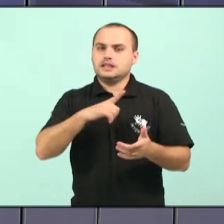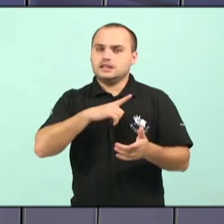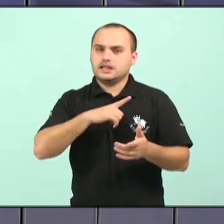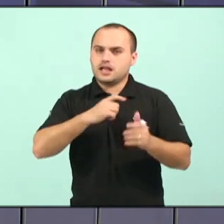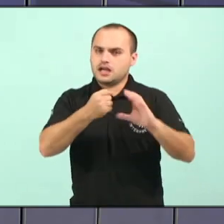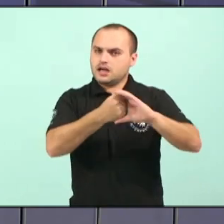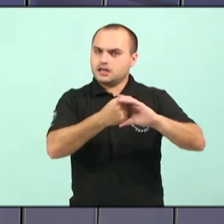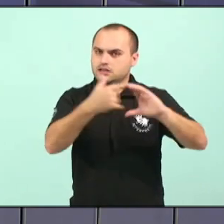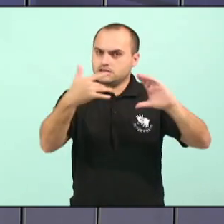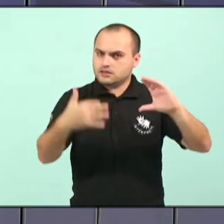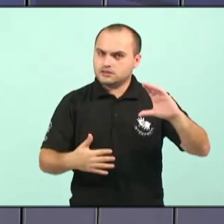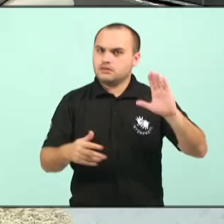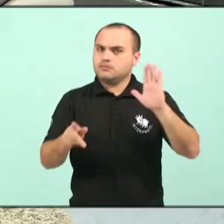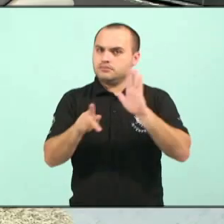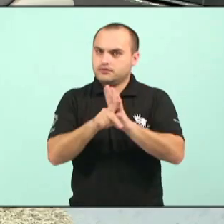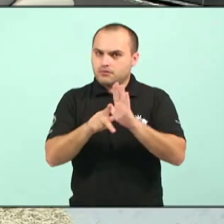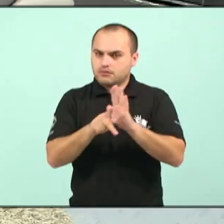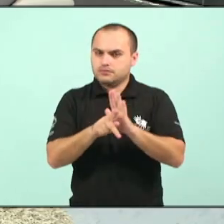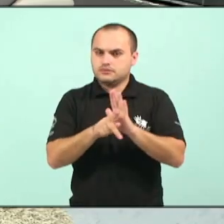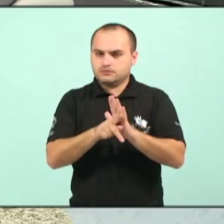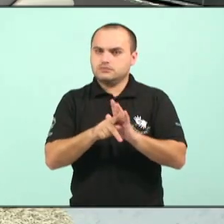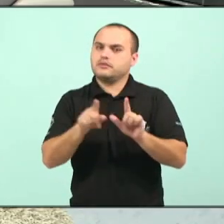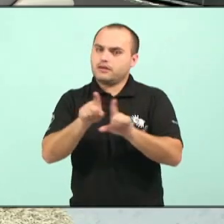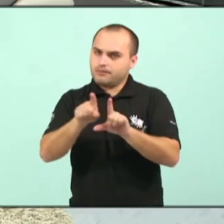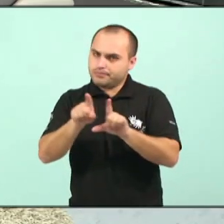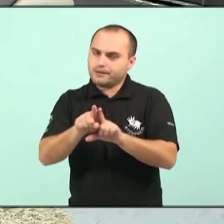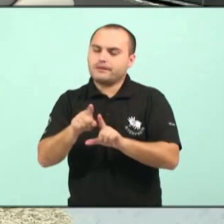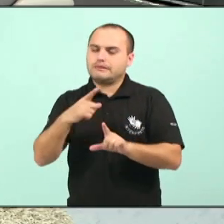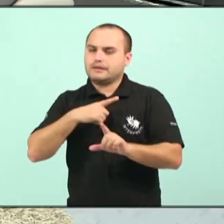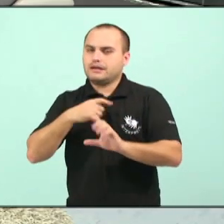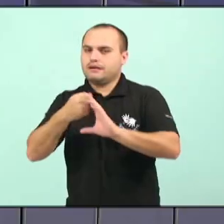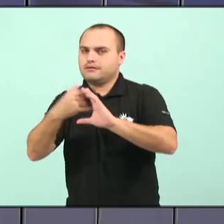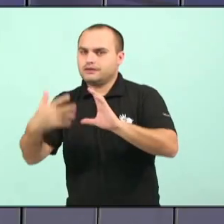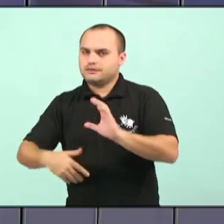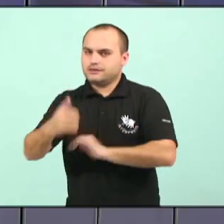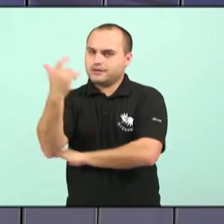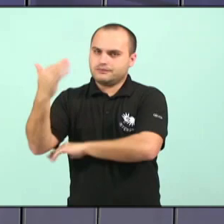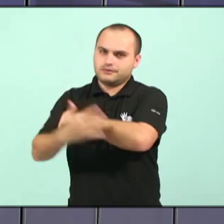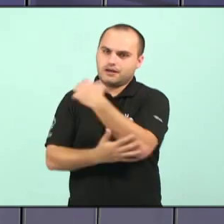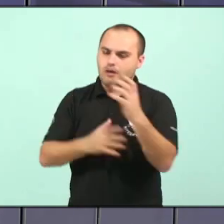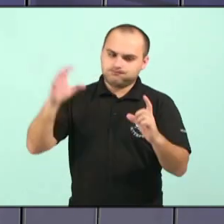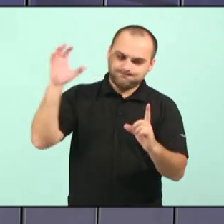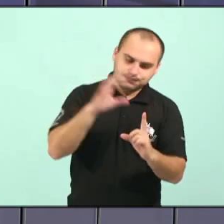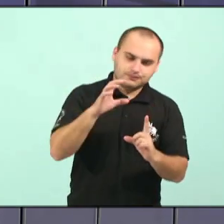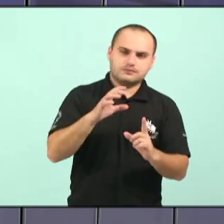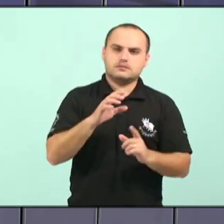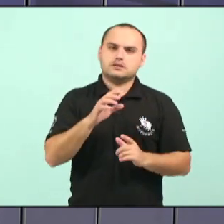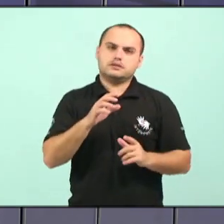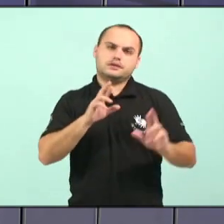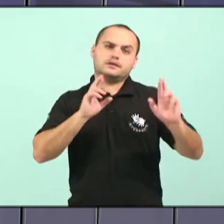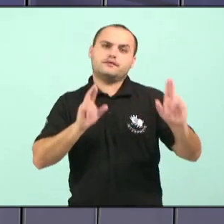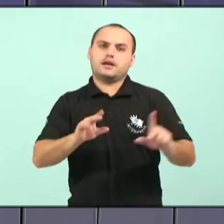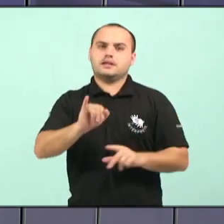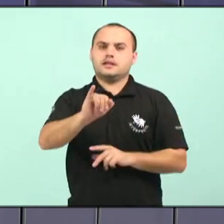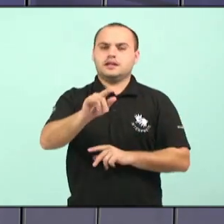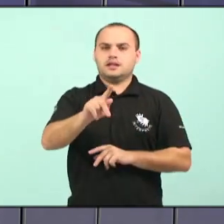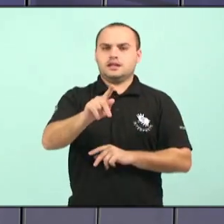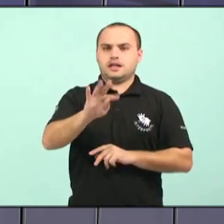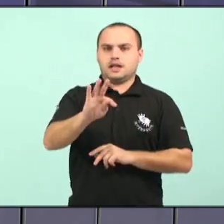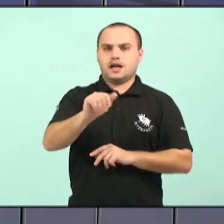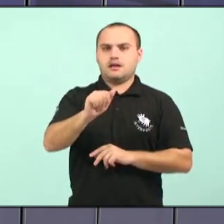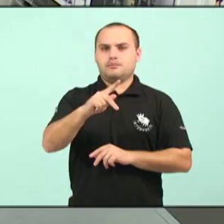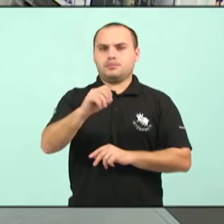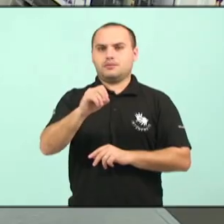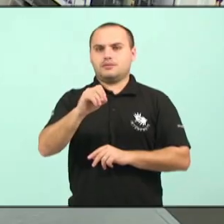características naturais, e a natureza impacta diretamente o nosso porto, diferente de outros portos, como o Porto de Itapoá, que é um porto